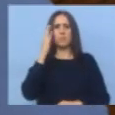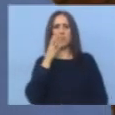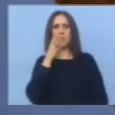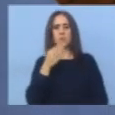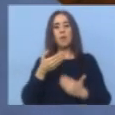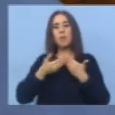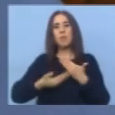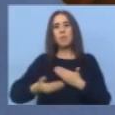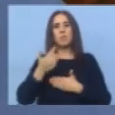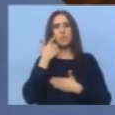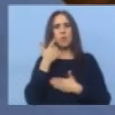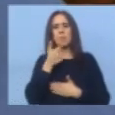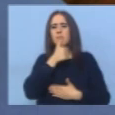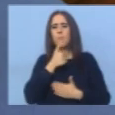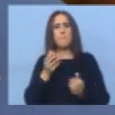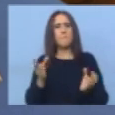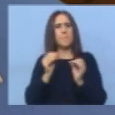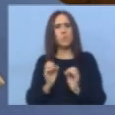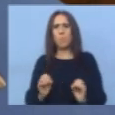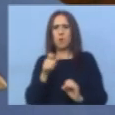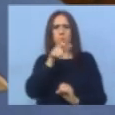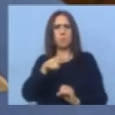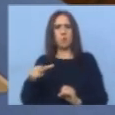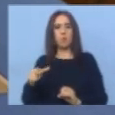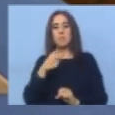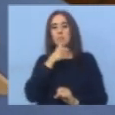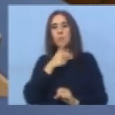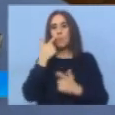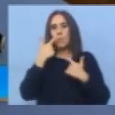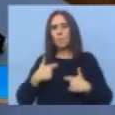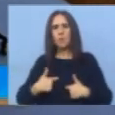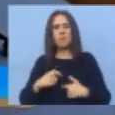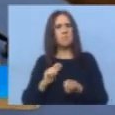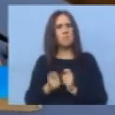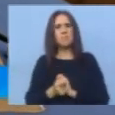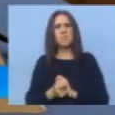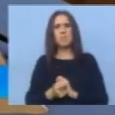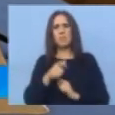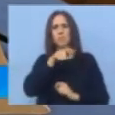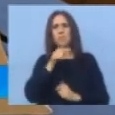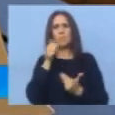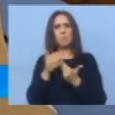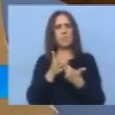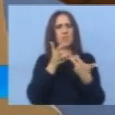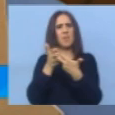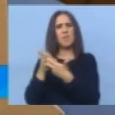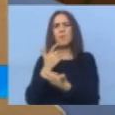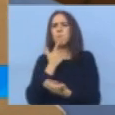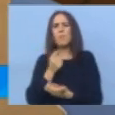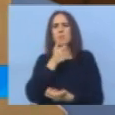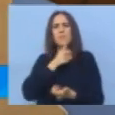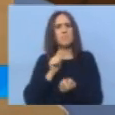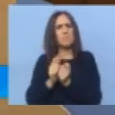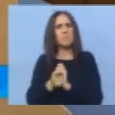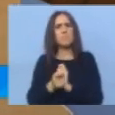partir de hoje não há mais sacrifícios humanos, vamos transformar estes sacrifícios humanos, não pode haver guerra a matar gente, vamos transformar esses sacrifícios, vamos resolvê-los